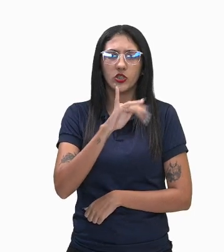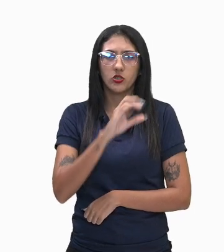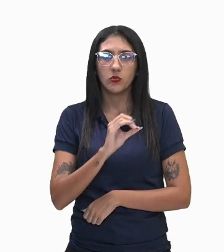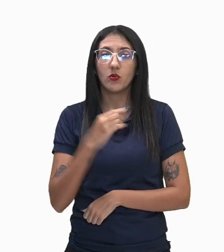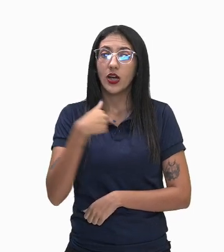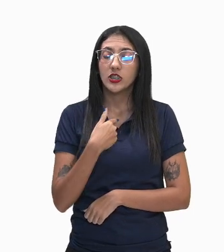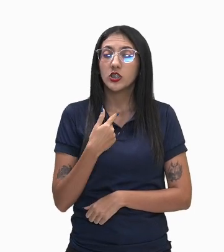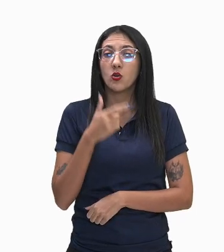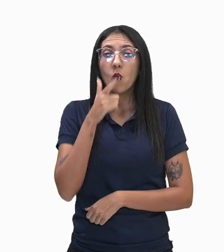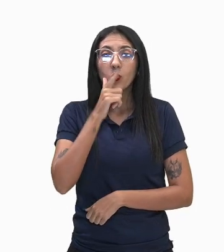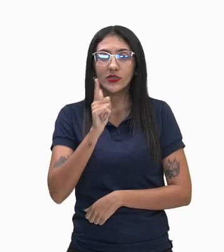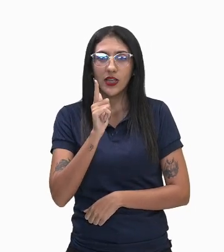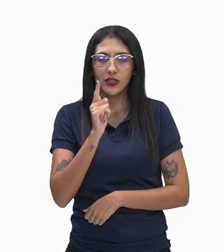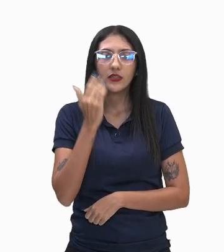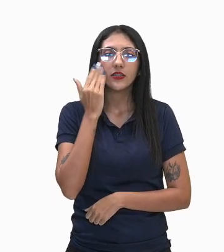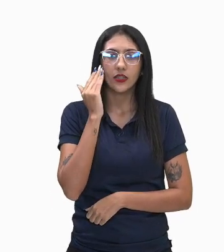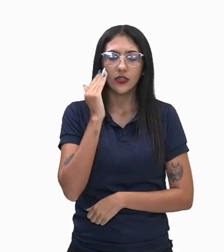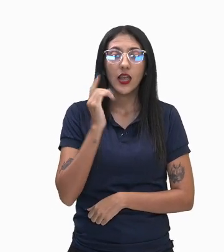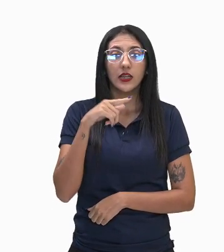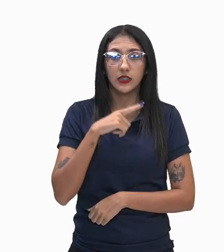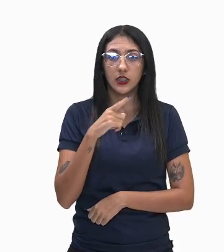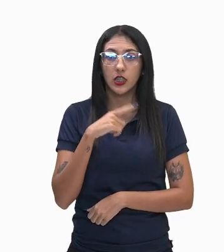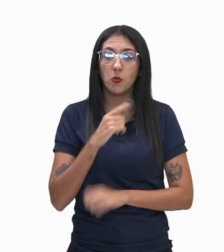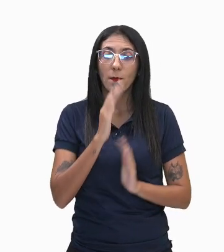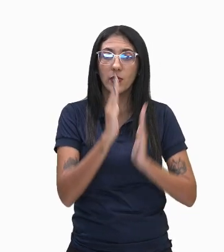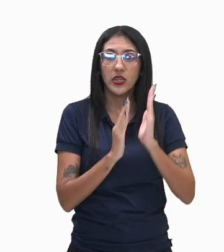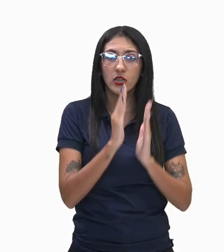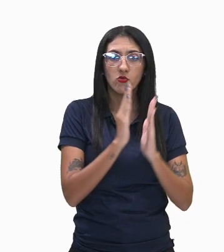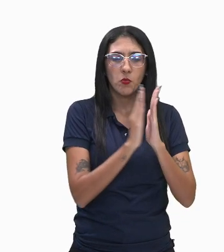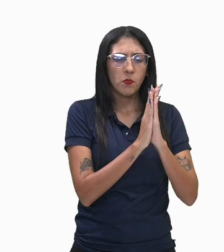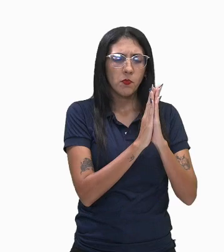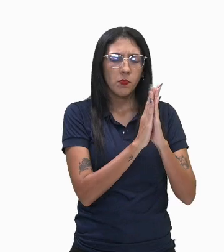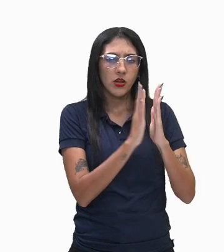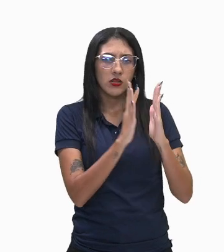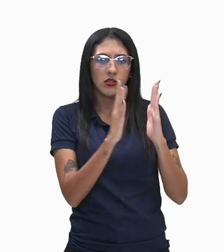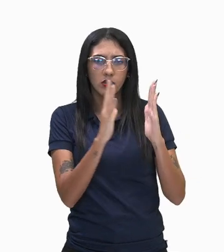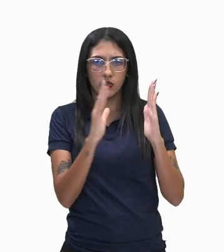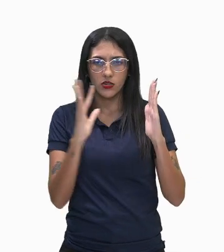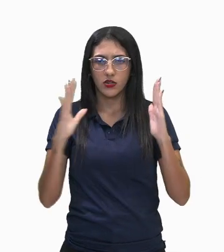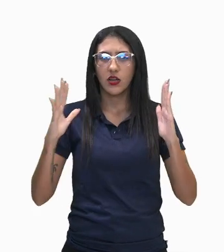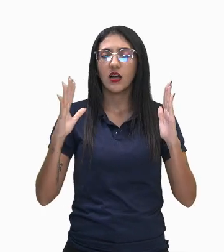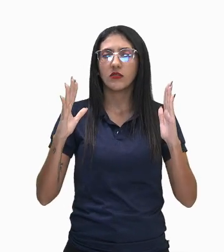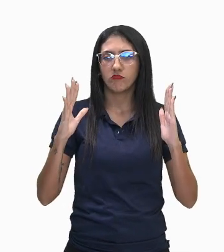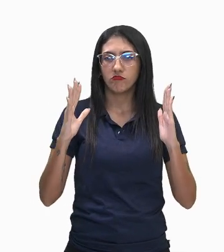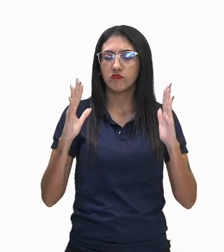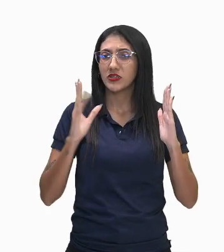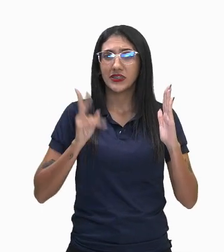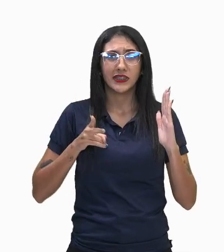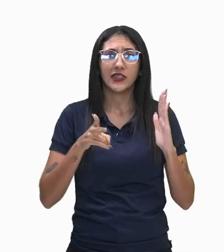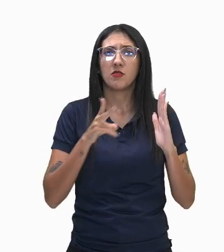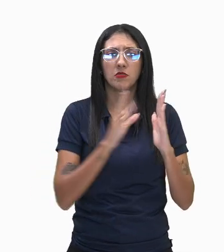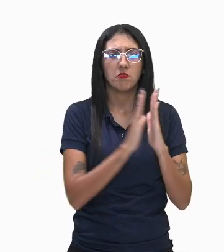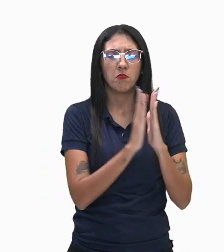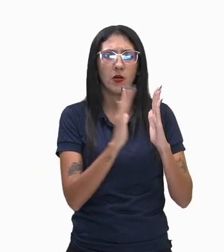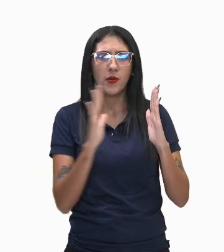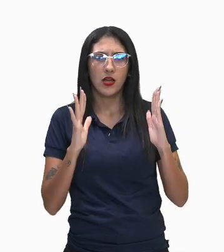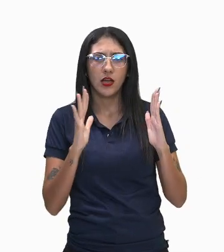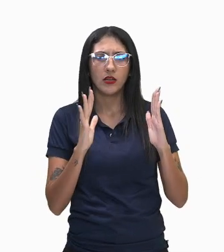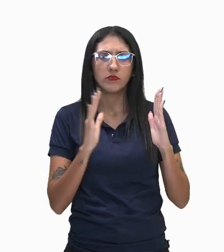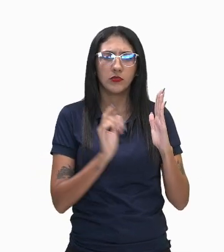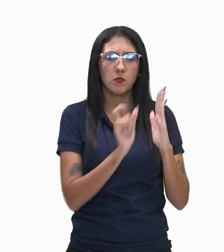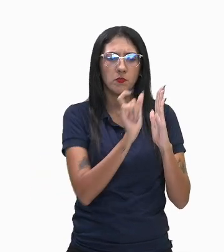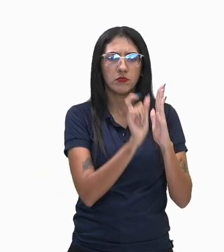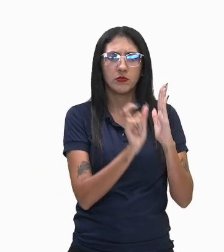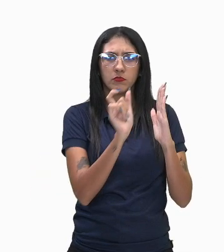precisão. Ele é linear e segue uma sequência fixa marcada por unidades